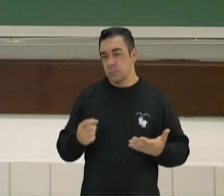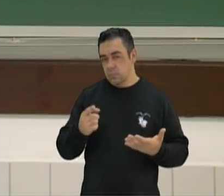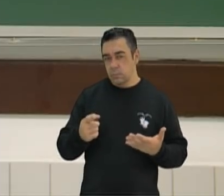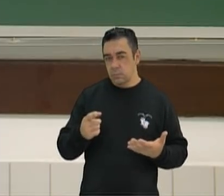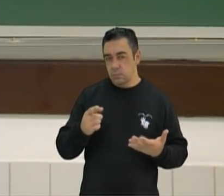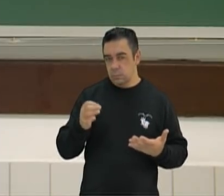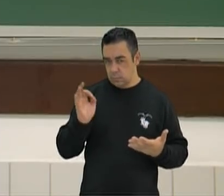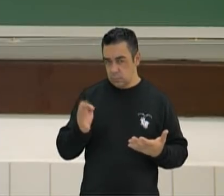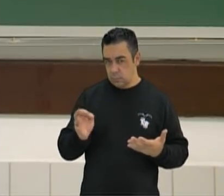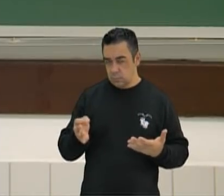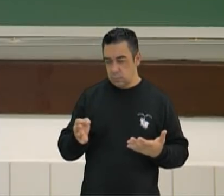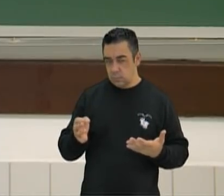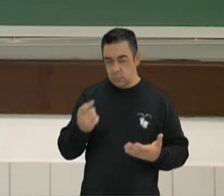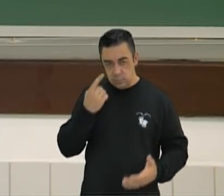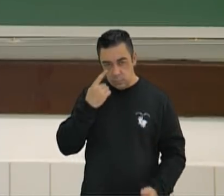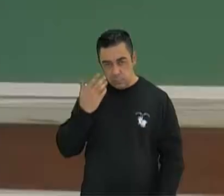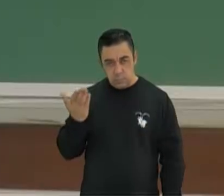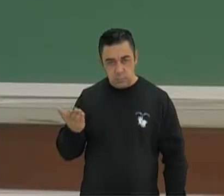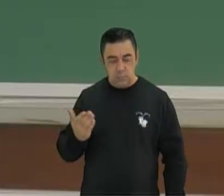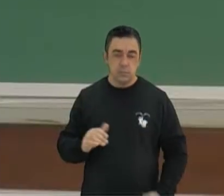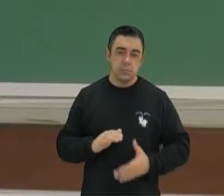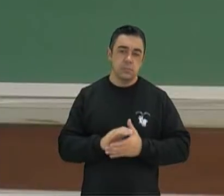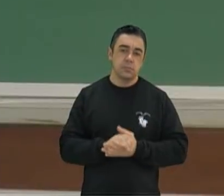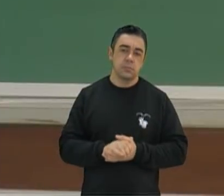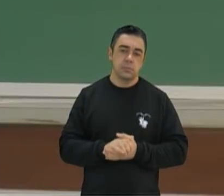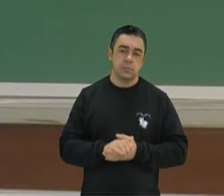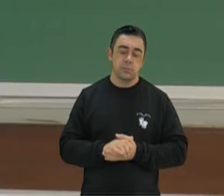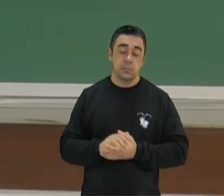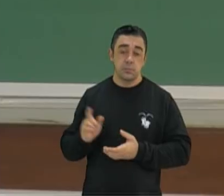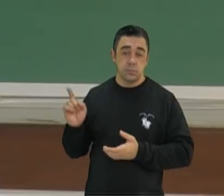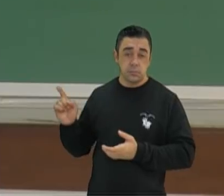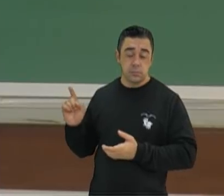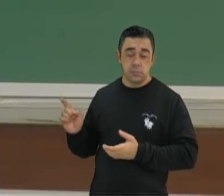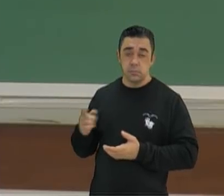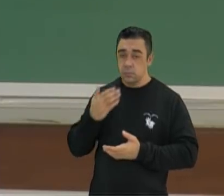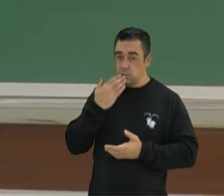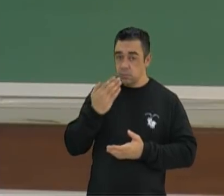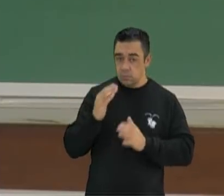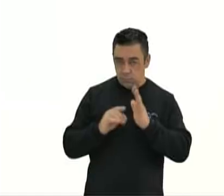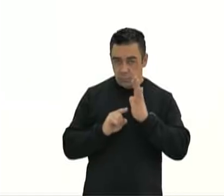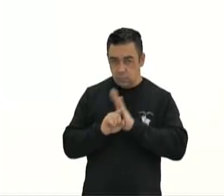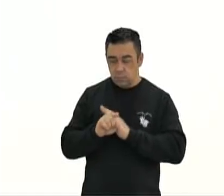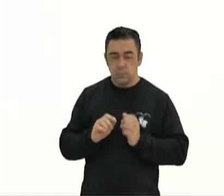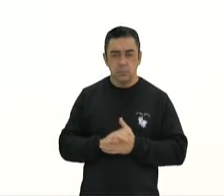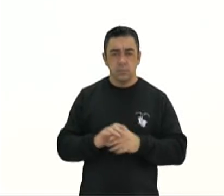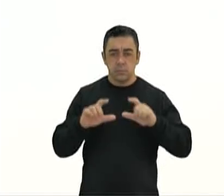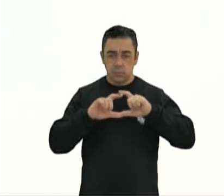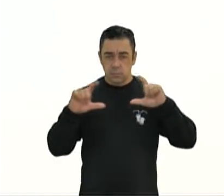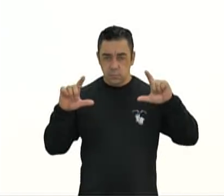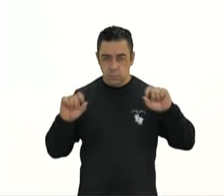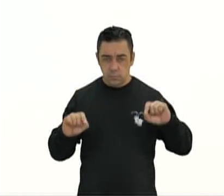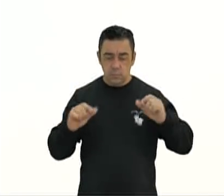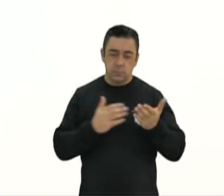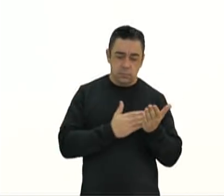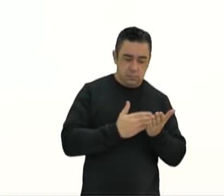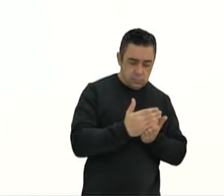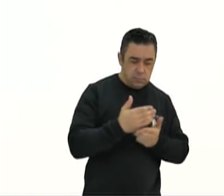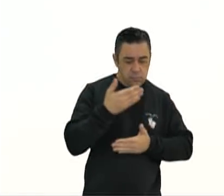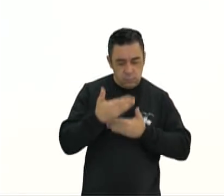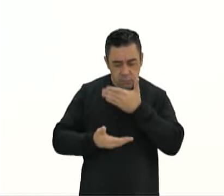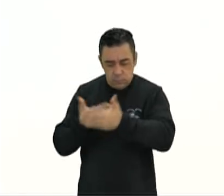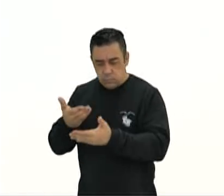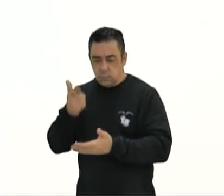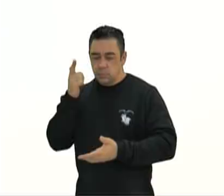Será que você acertou? Vamos lá? A atividade 3 perguntou: a frase "e iniciou o